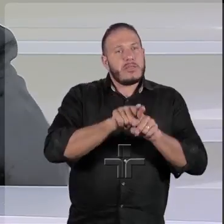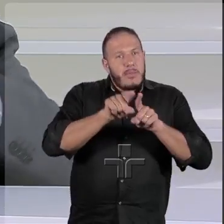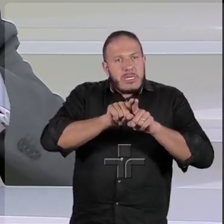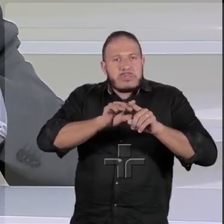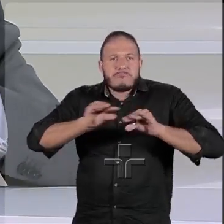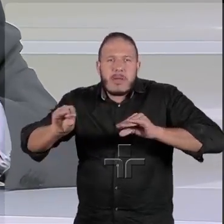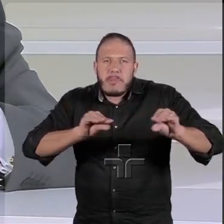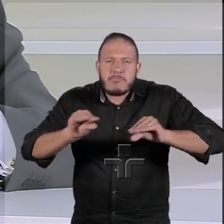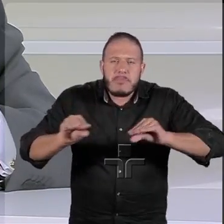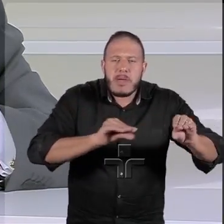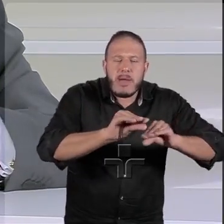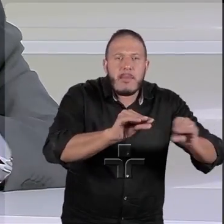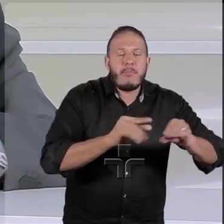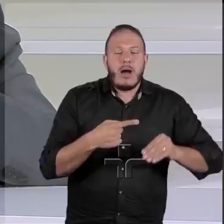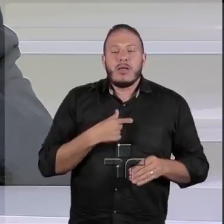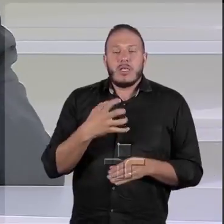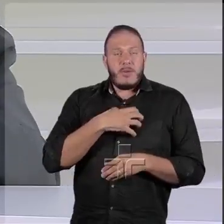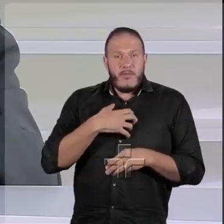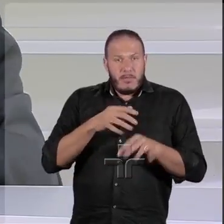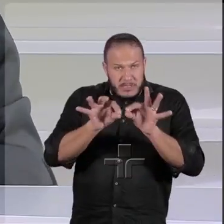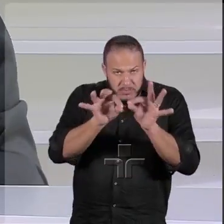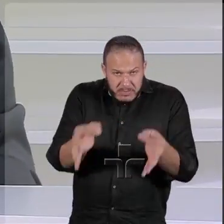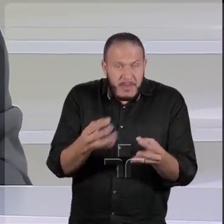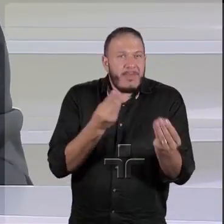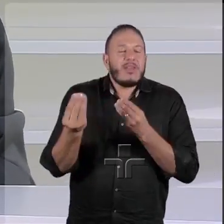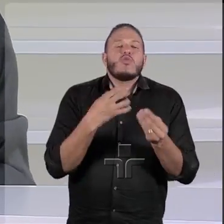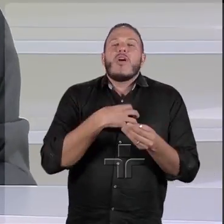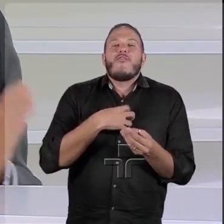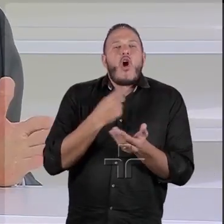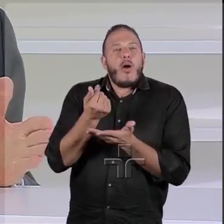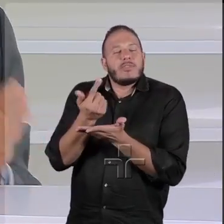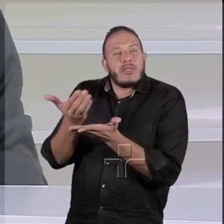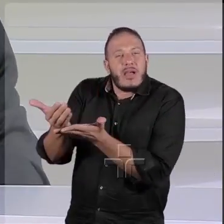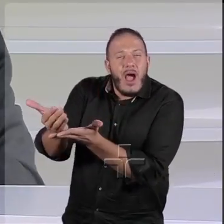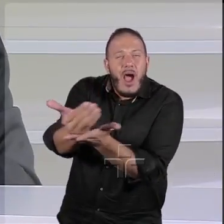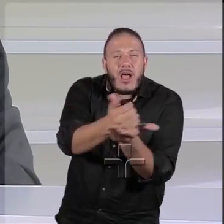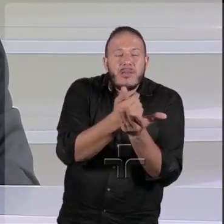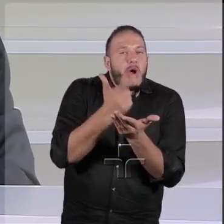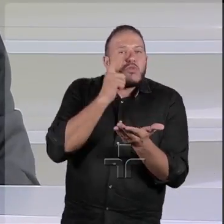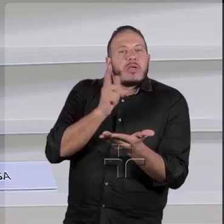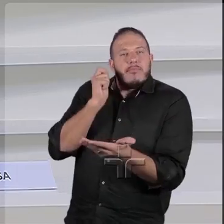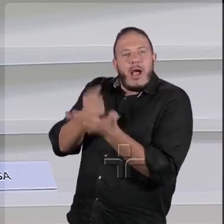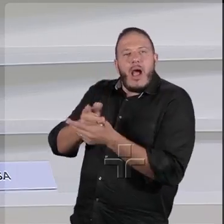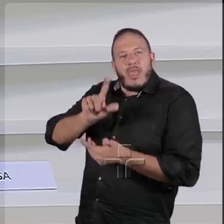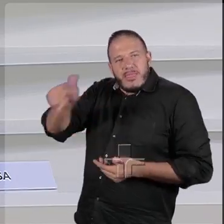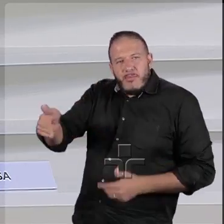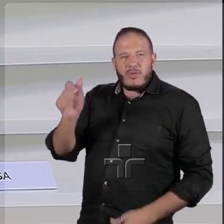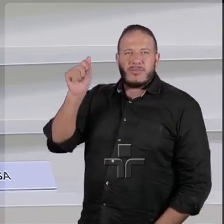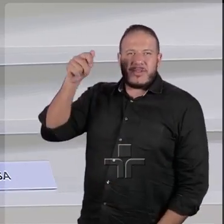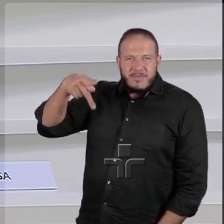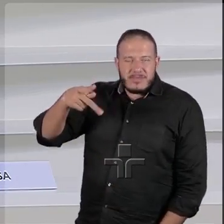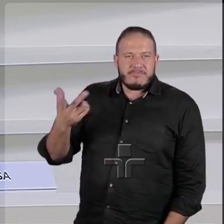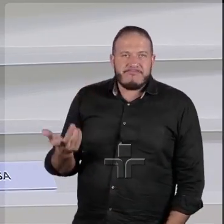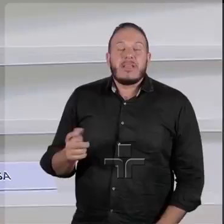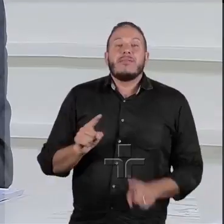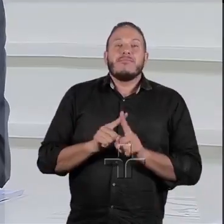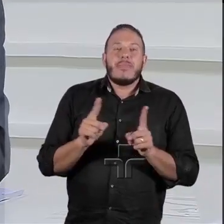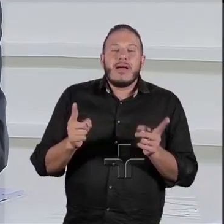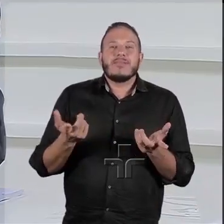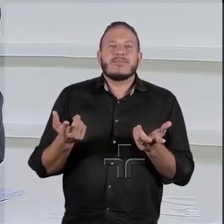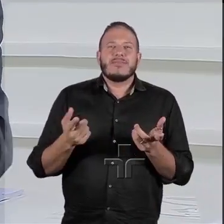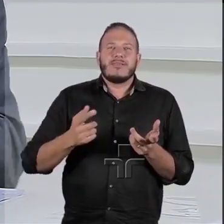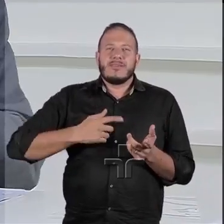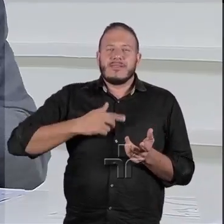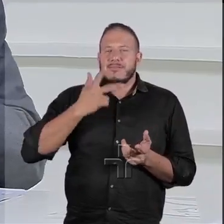né? A simplificação, mas não como forma de arrecadar para pagar a Previdência. Não, mas como tendência, de